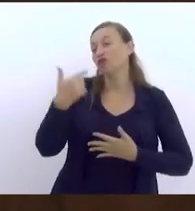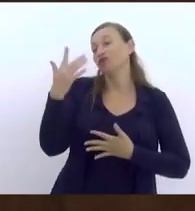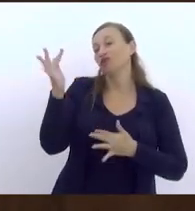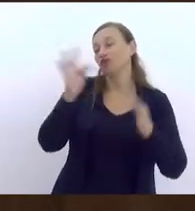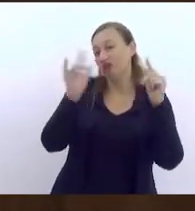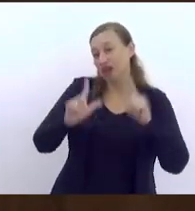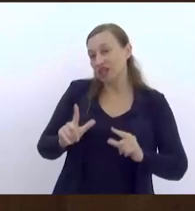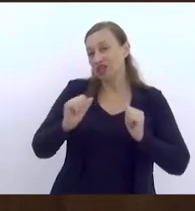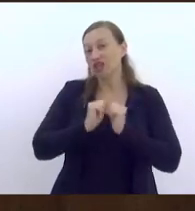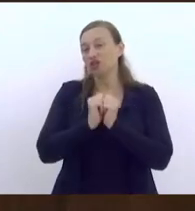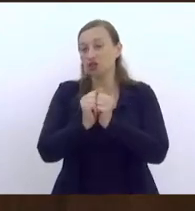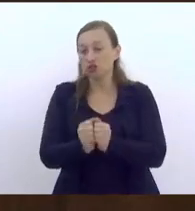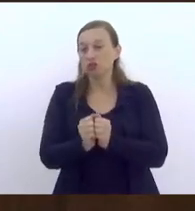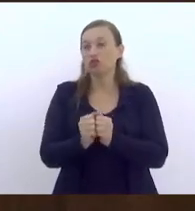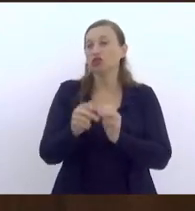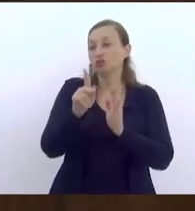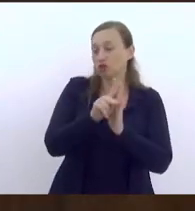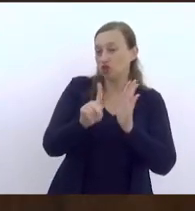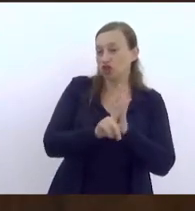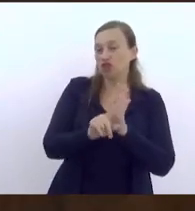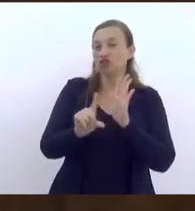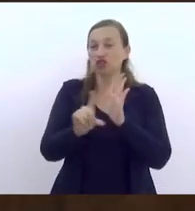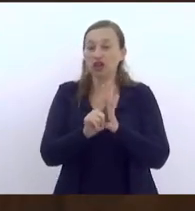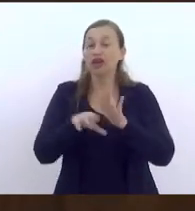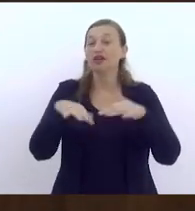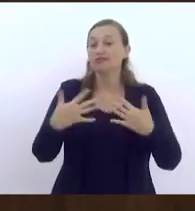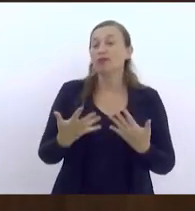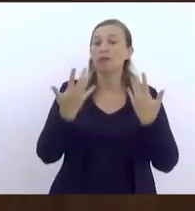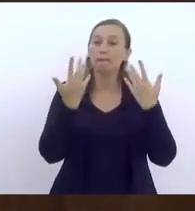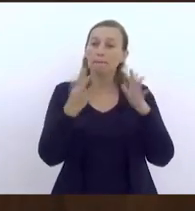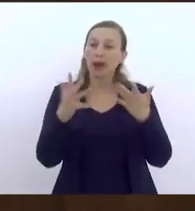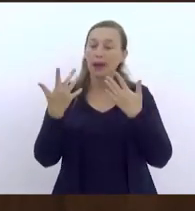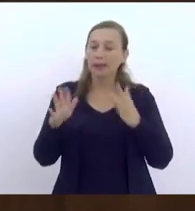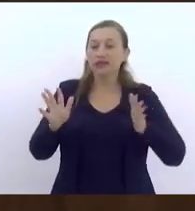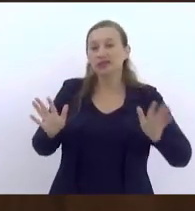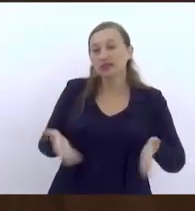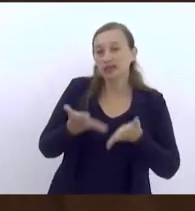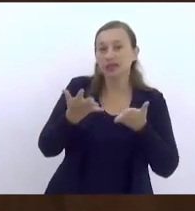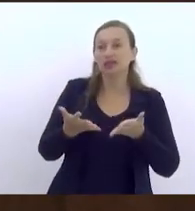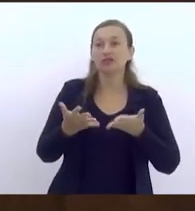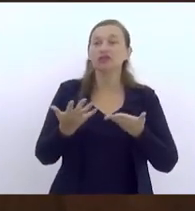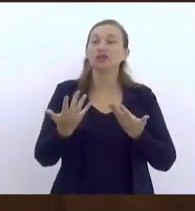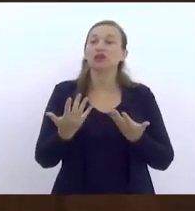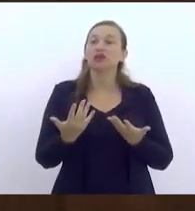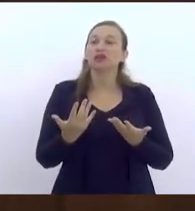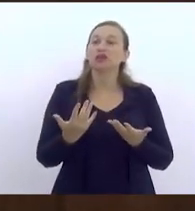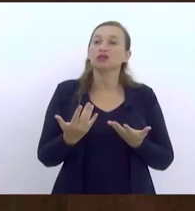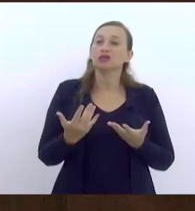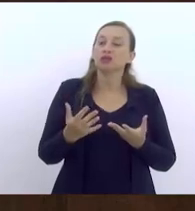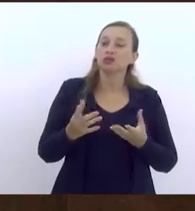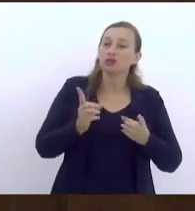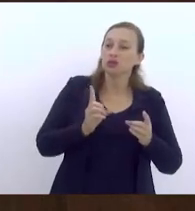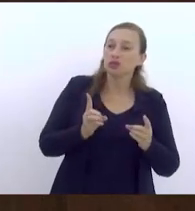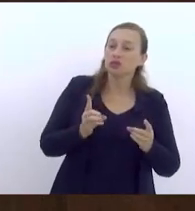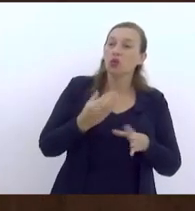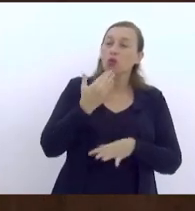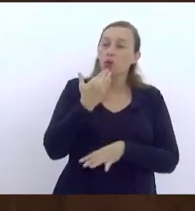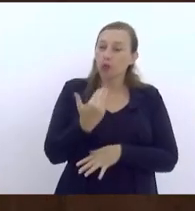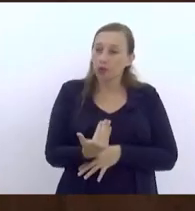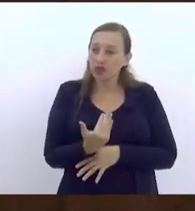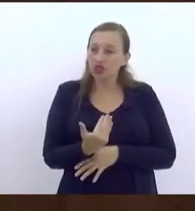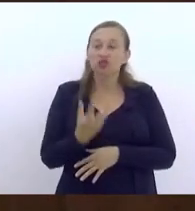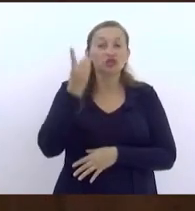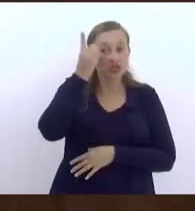participando, então, desse projeto de lei, né, e parabenizar a iniciativa, que foi, inclusive, nesse encontro, uma sugestão